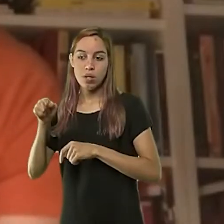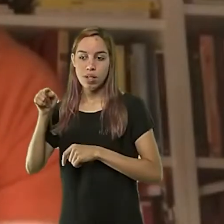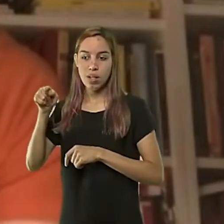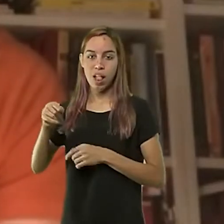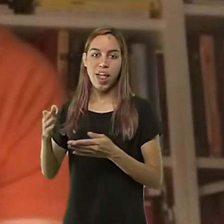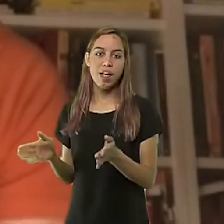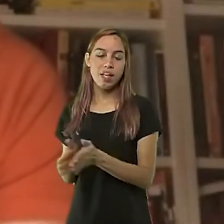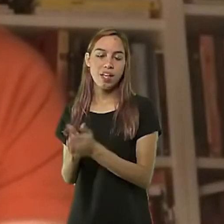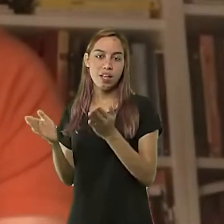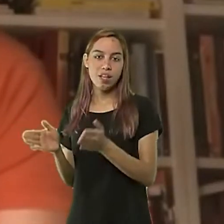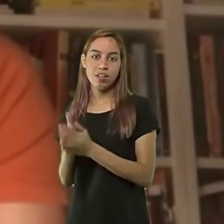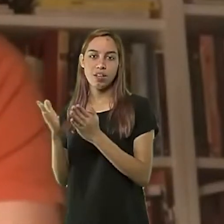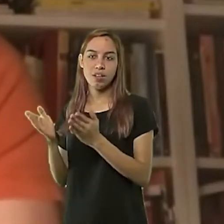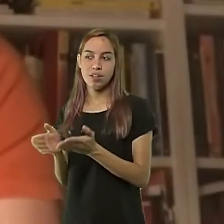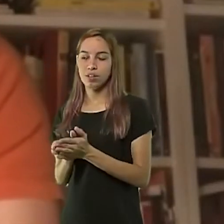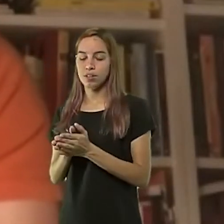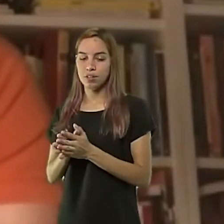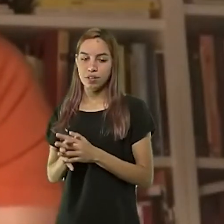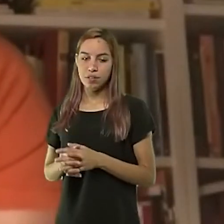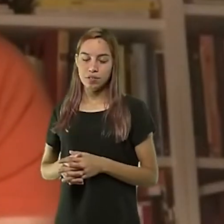não há dinheiro para estragar